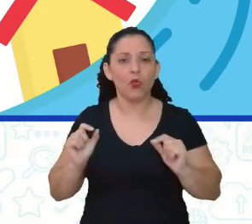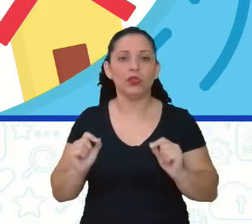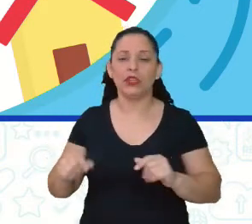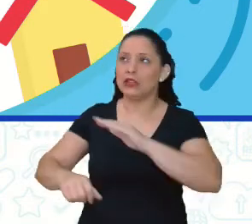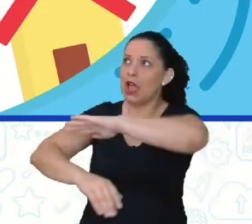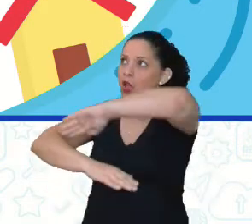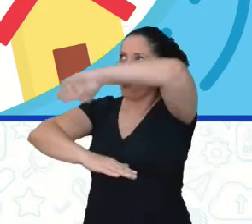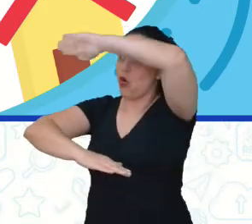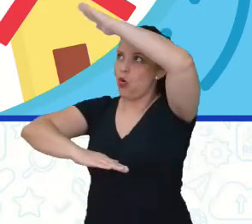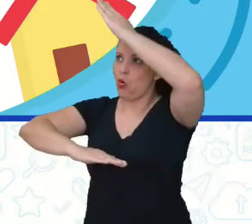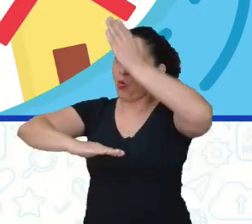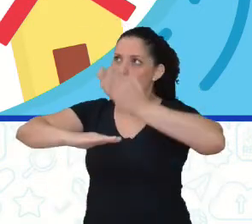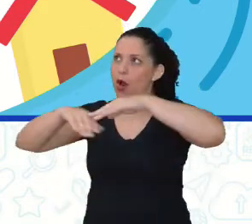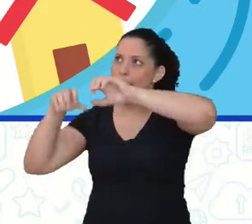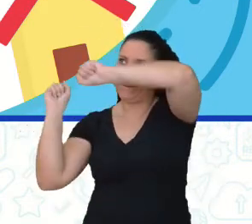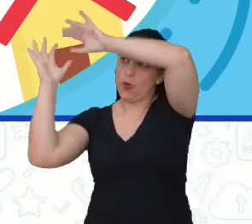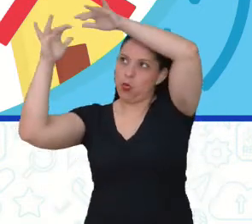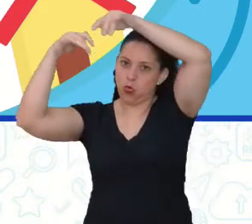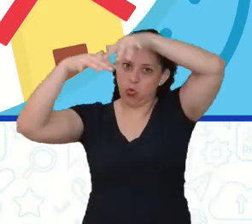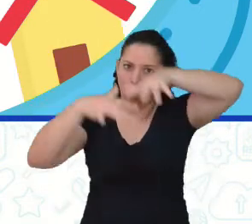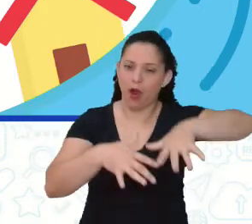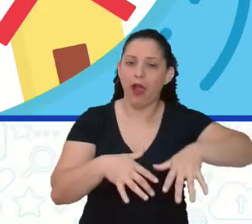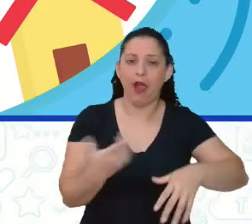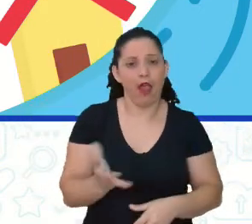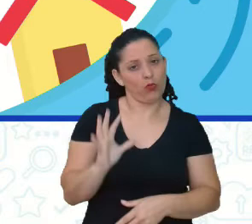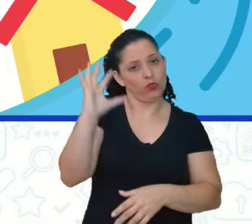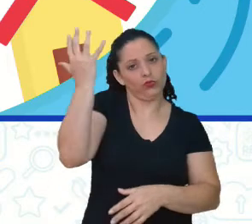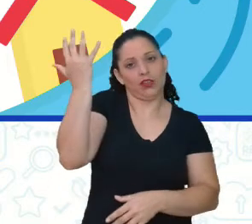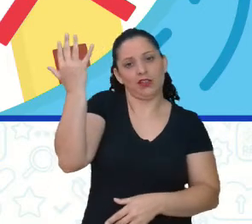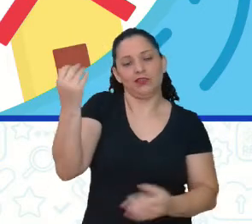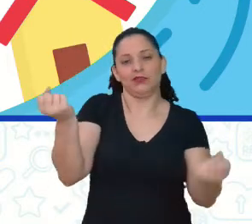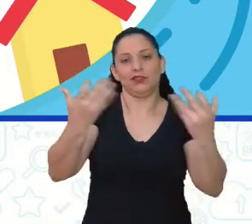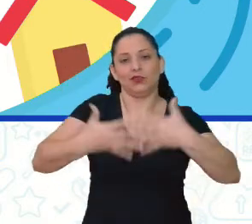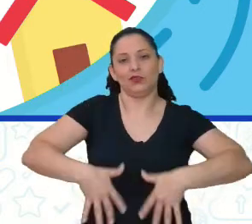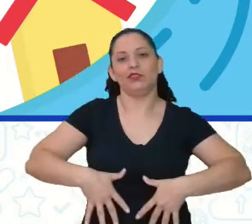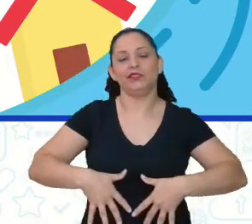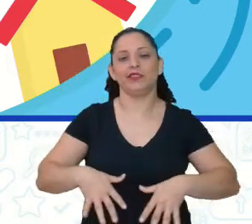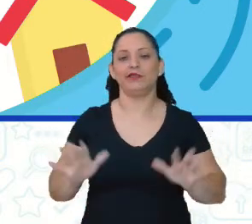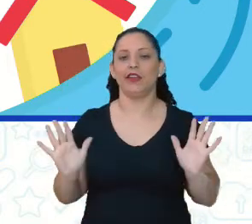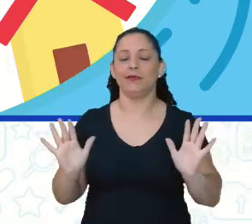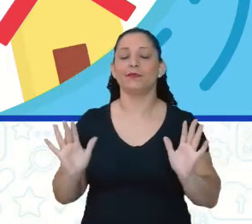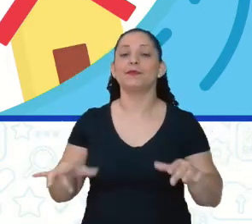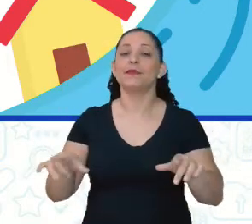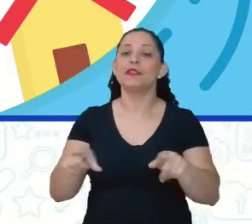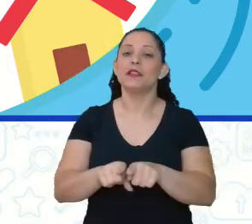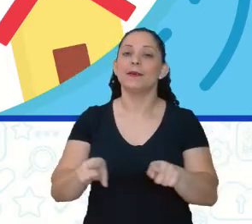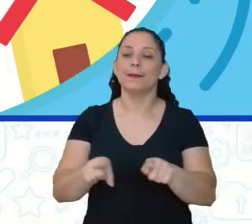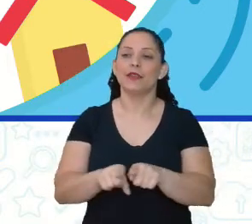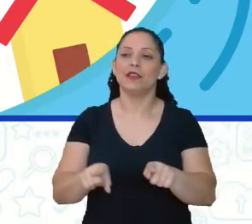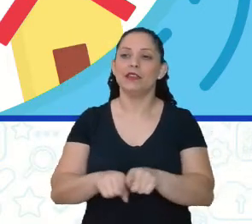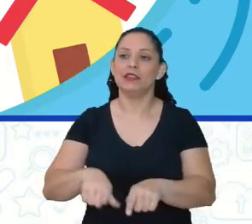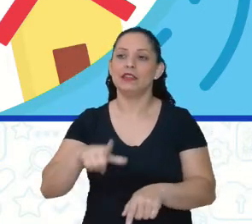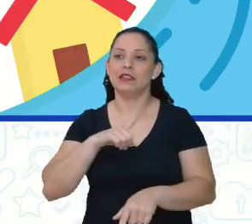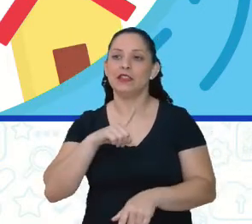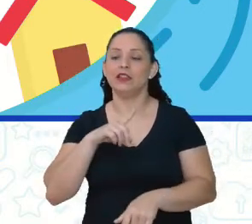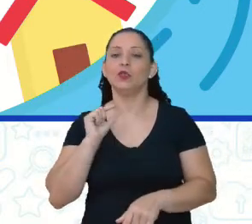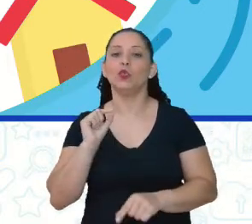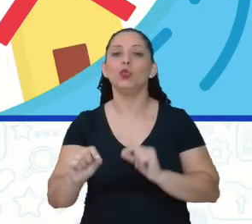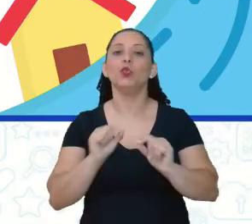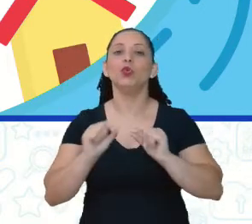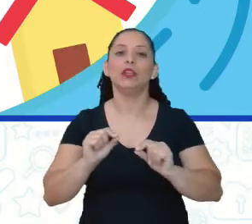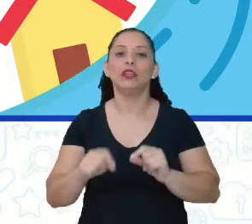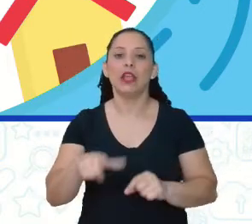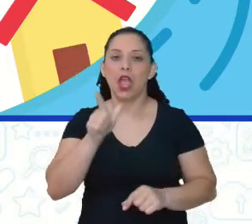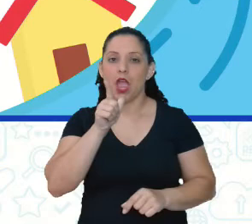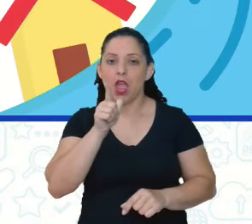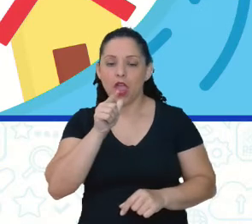isso na natureza pode ocorrer, né? Sem problema nenhum, independente do homem. E também estamos vendo aí